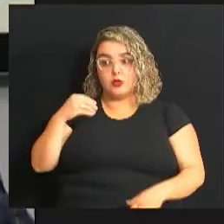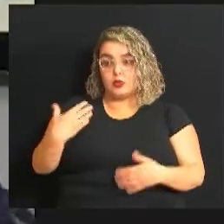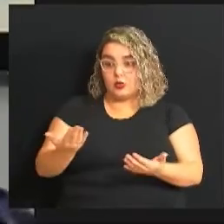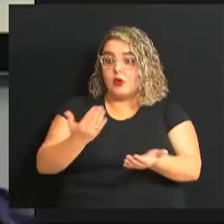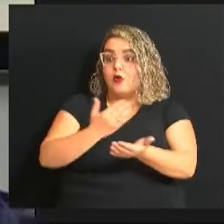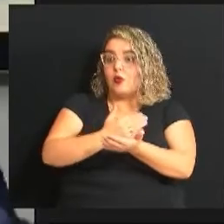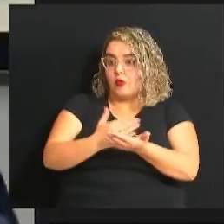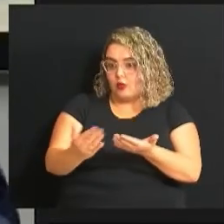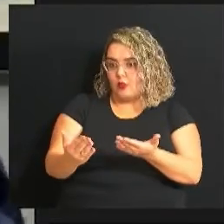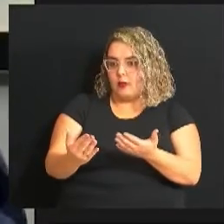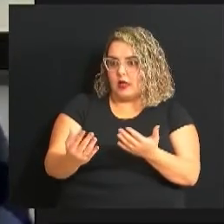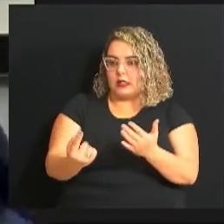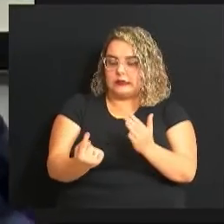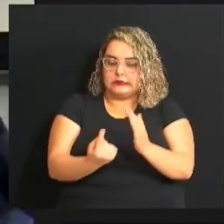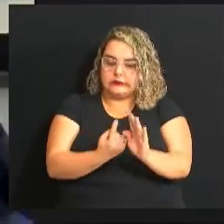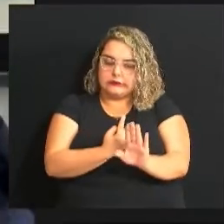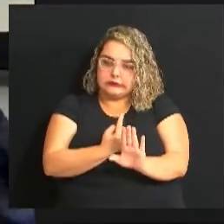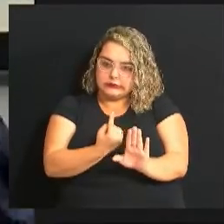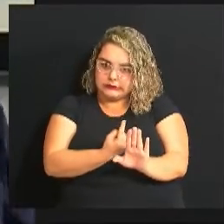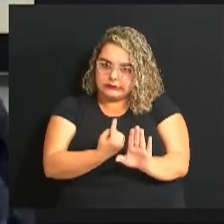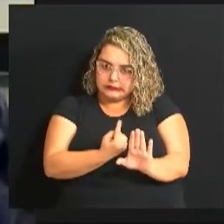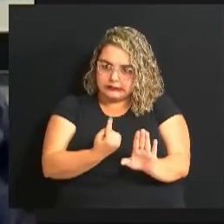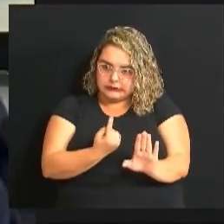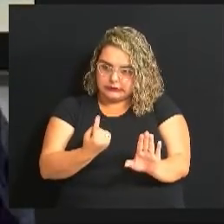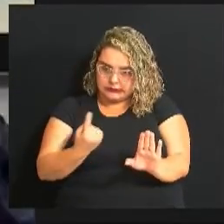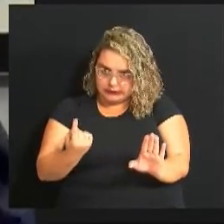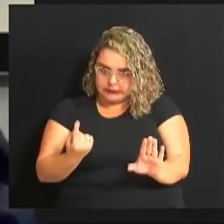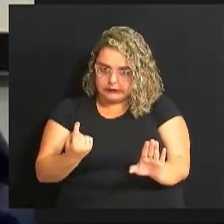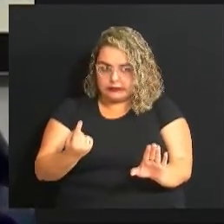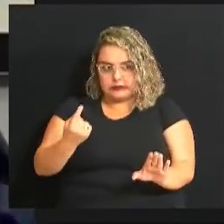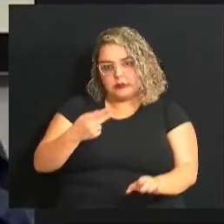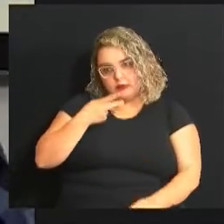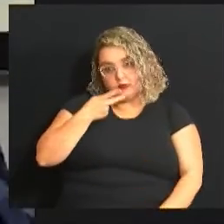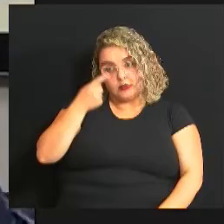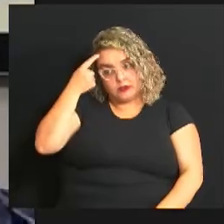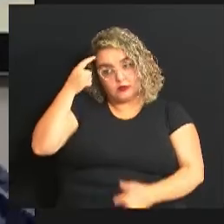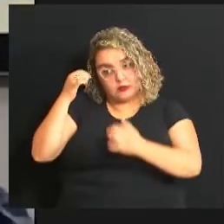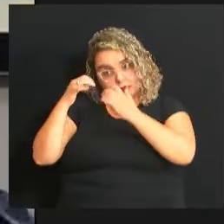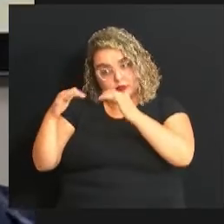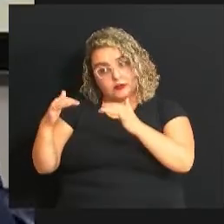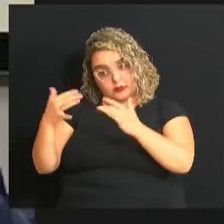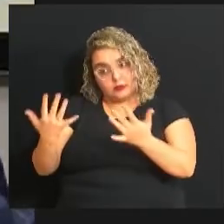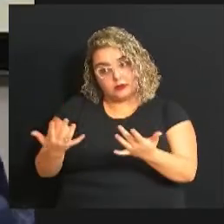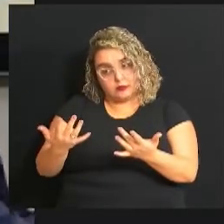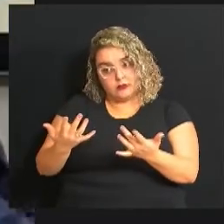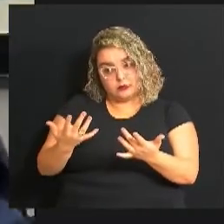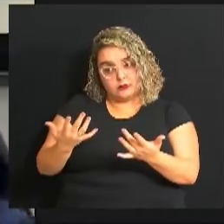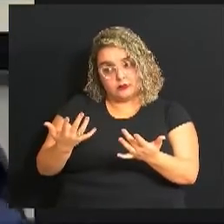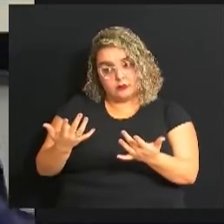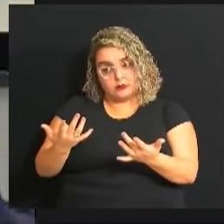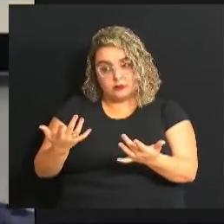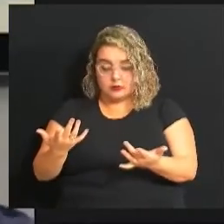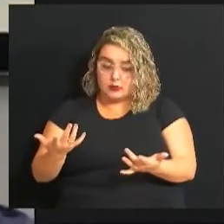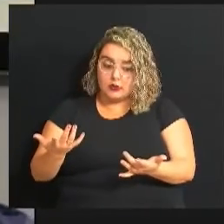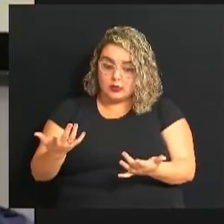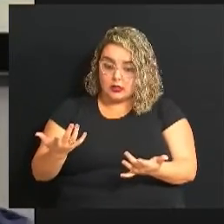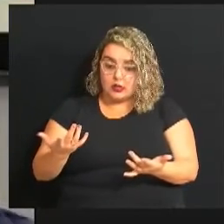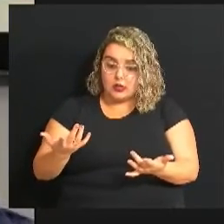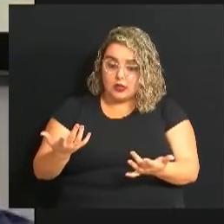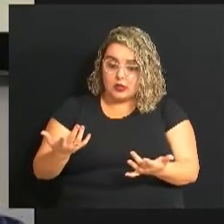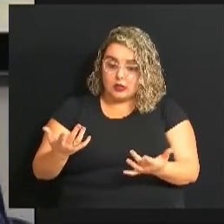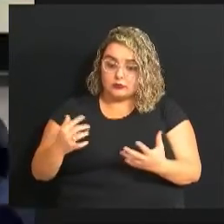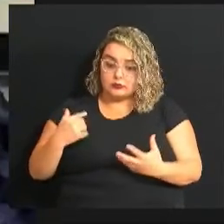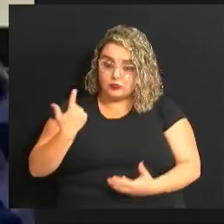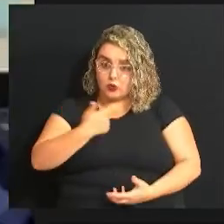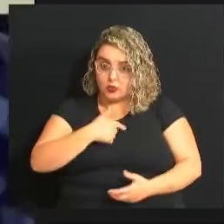ficar muito isolado socialmente, como eu falei, o cérebro é um cérebro social, e são pontos importantes de se analisar e talvez de encaminhar